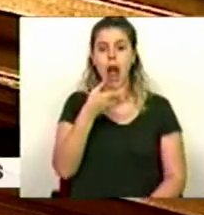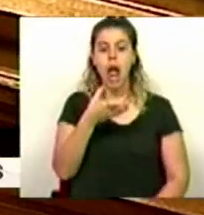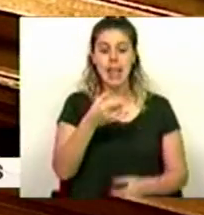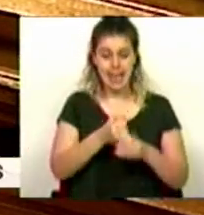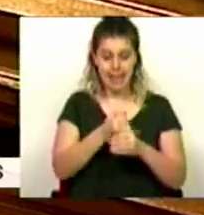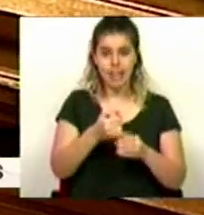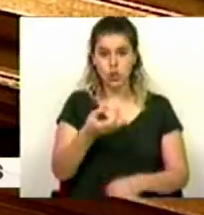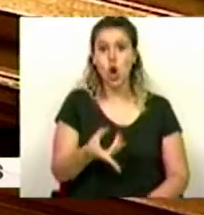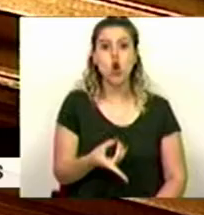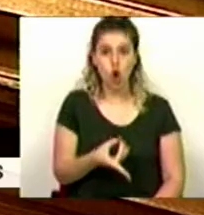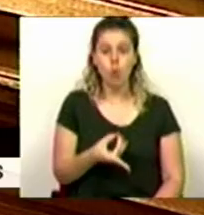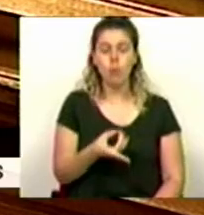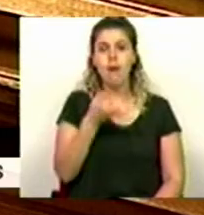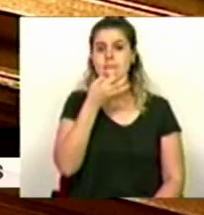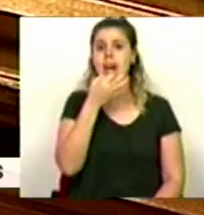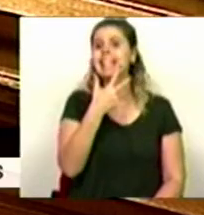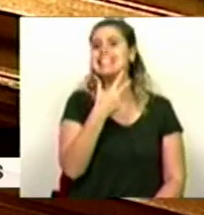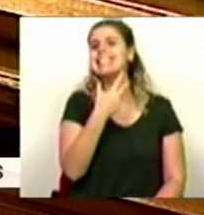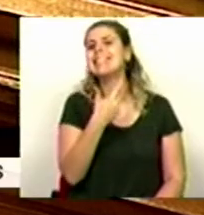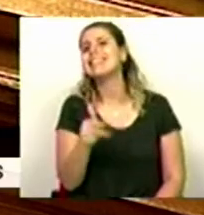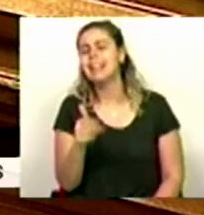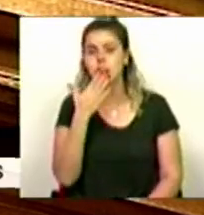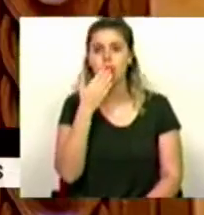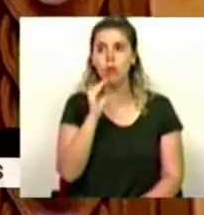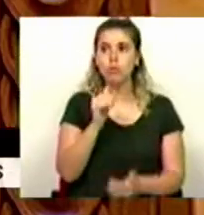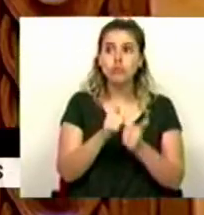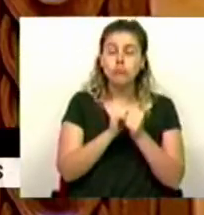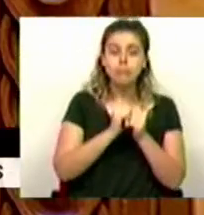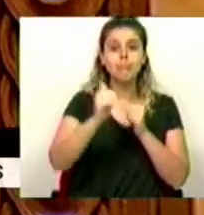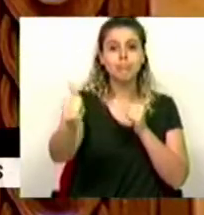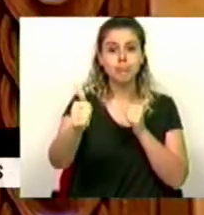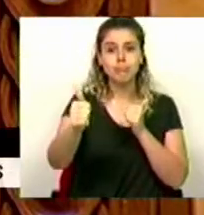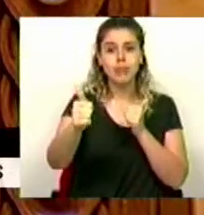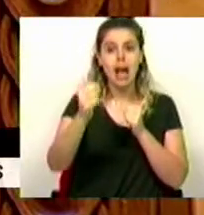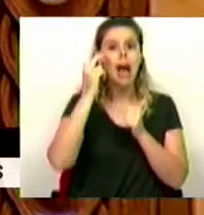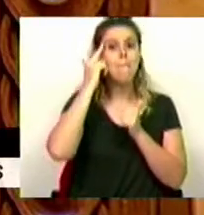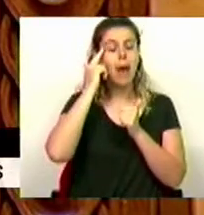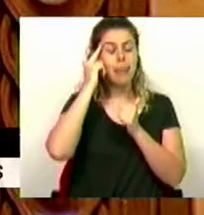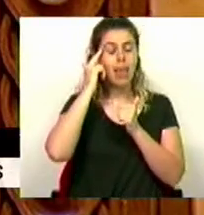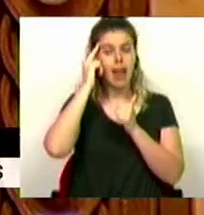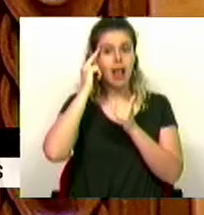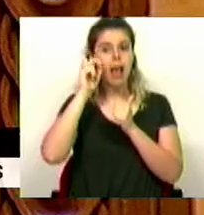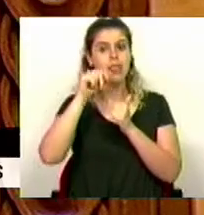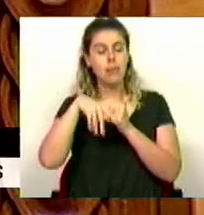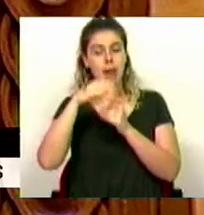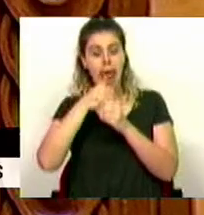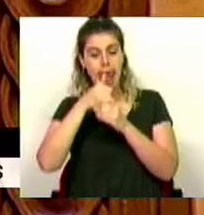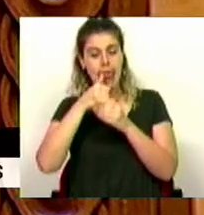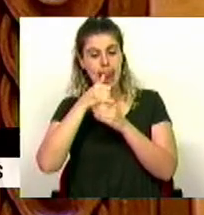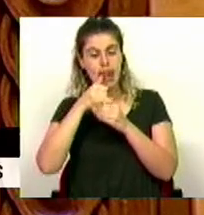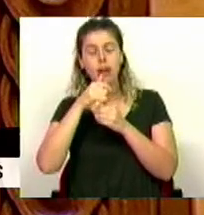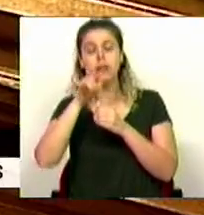9 ilhas, estamos a falar de centenas de estudantes deslocados na Madeira e no território